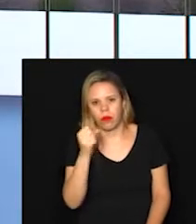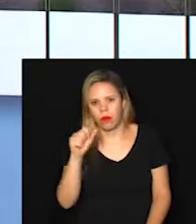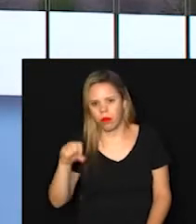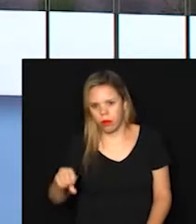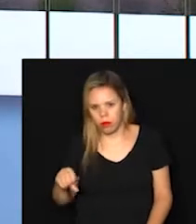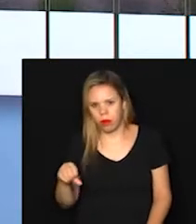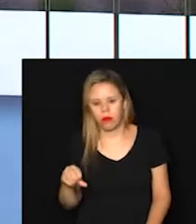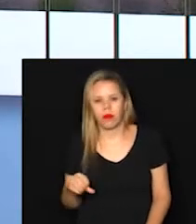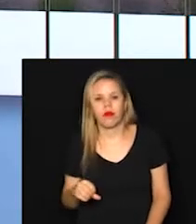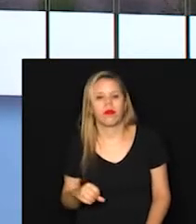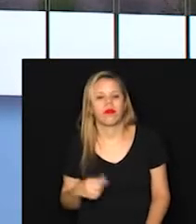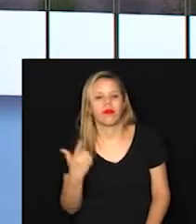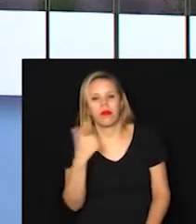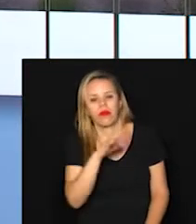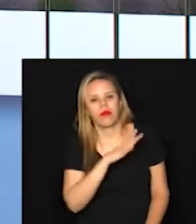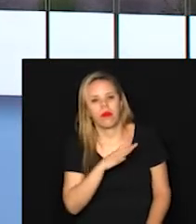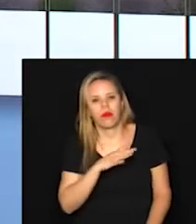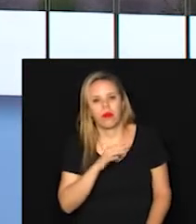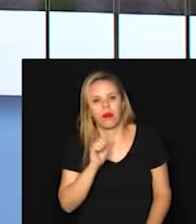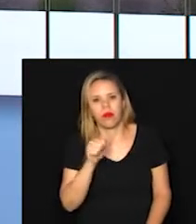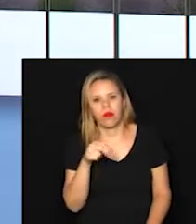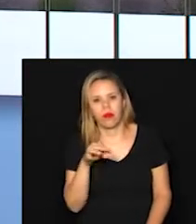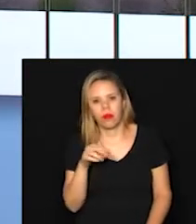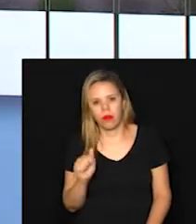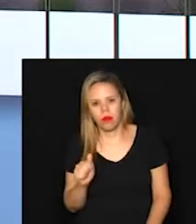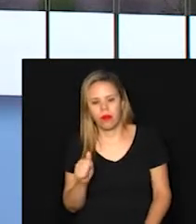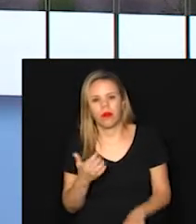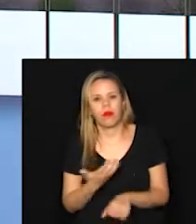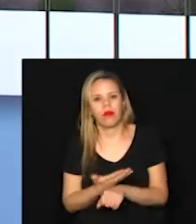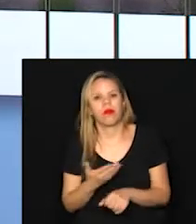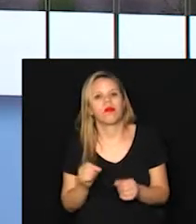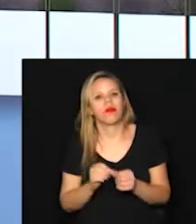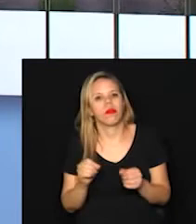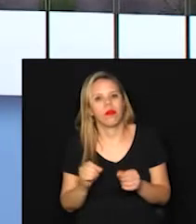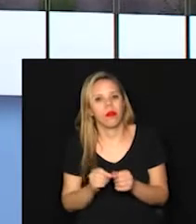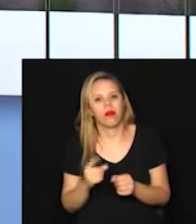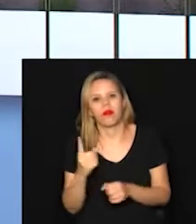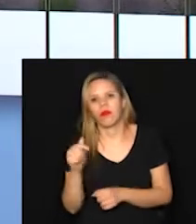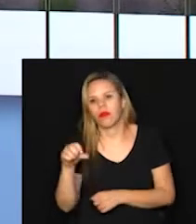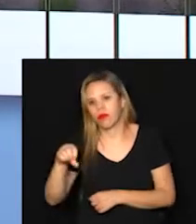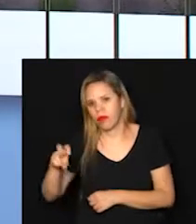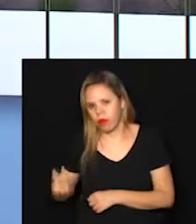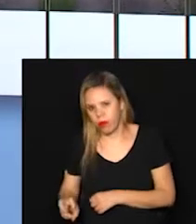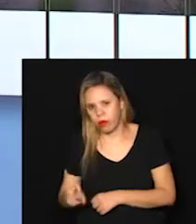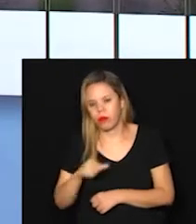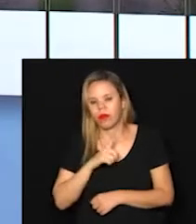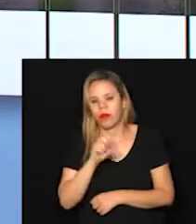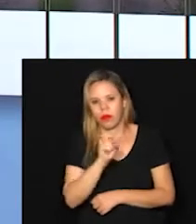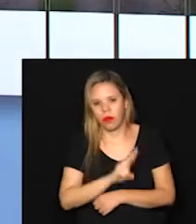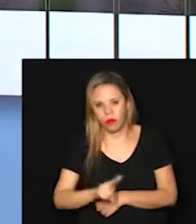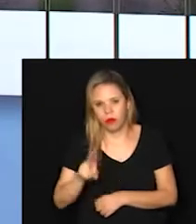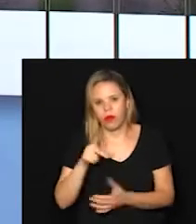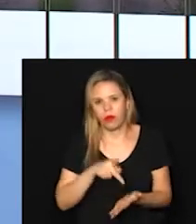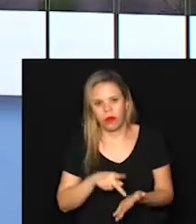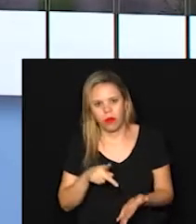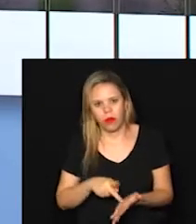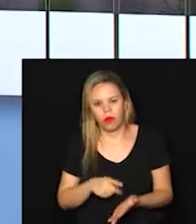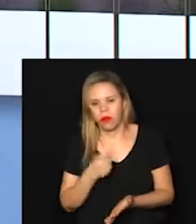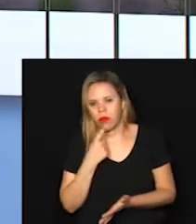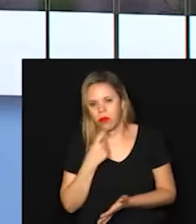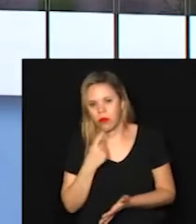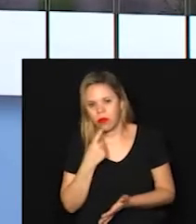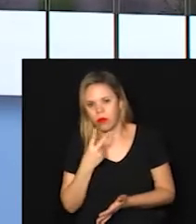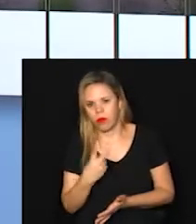189, Santa Bárbara do Oeste com 155, seguido. Aí temos Sumaré. Então, na verdade, depois de Campinas, Sumaré